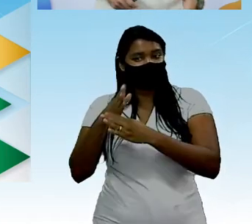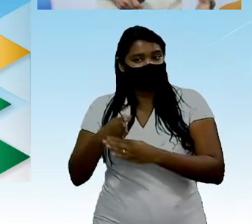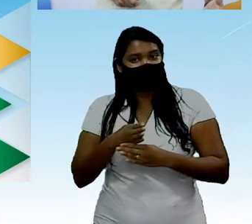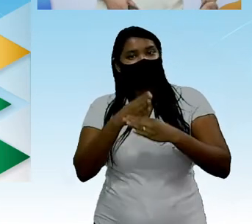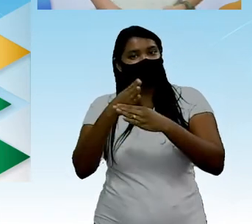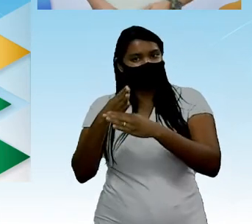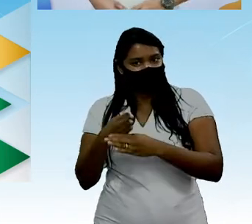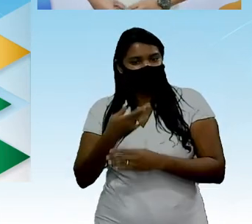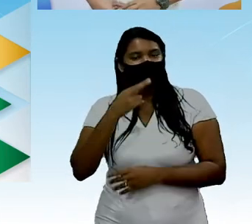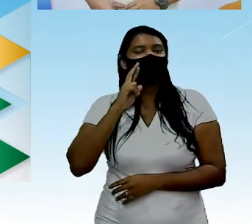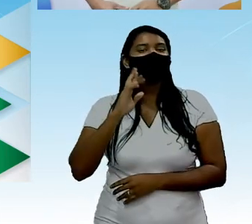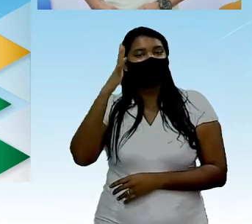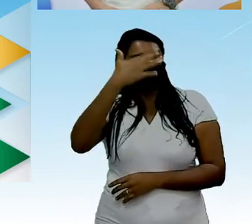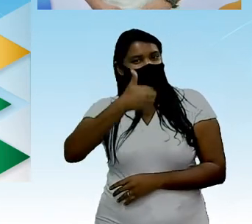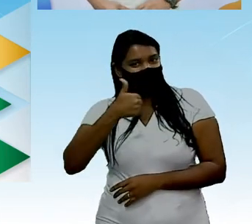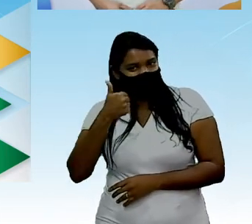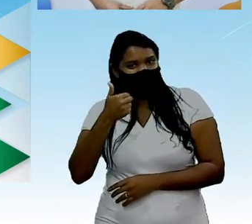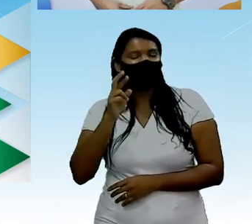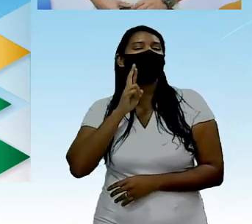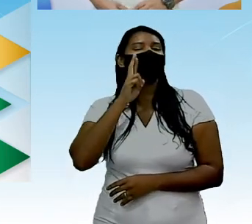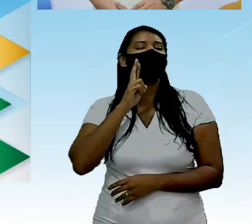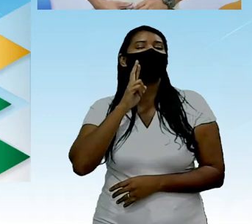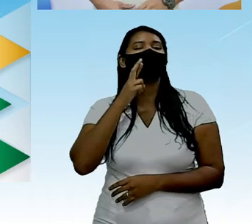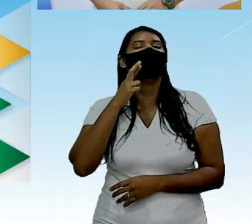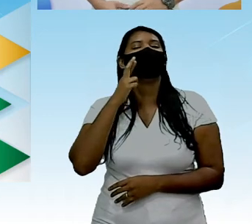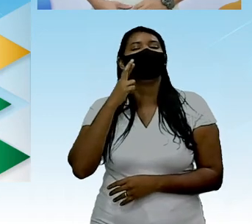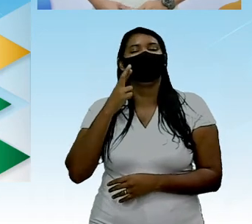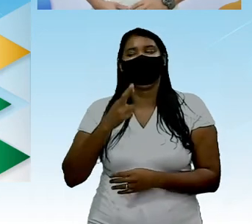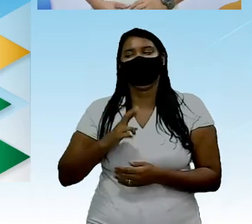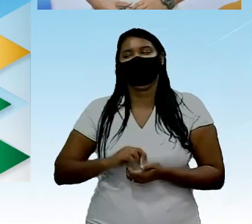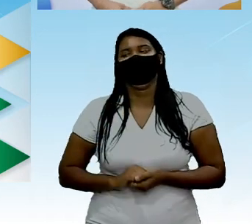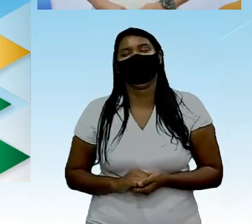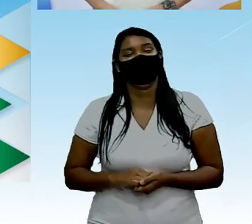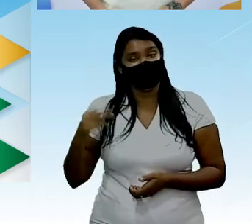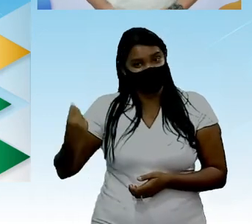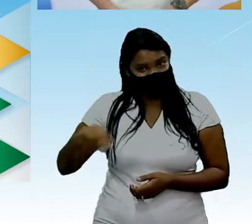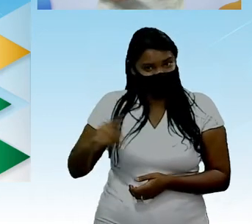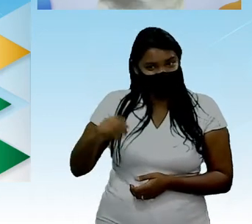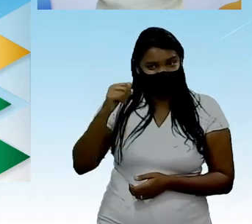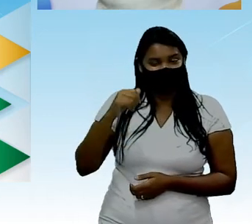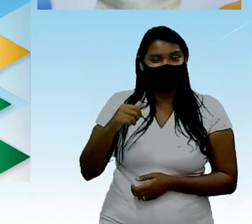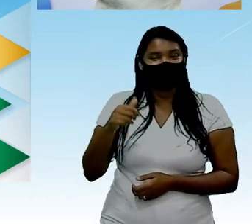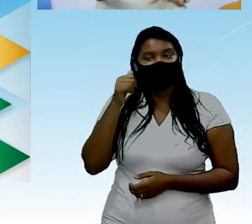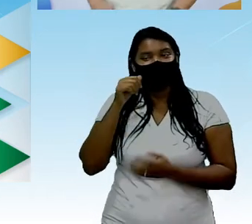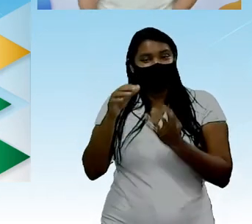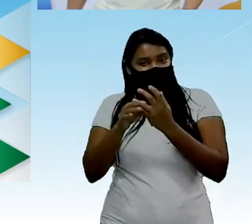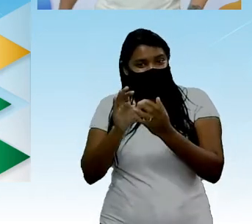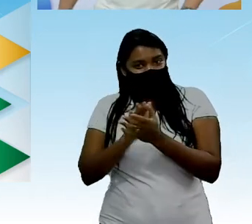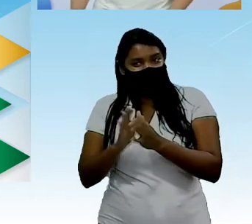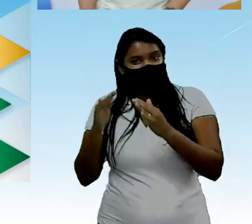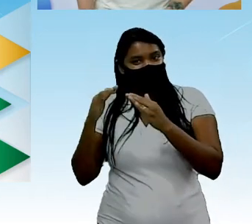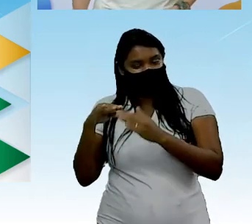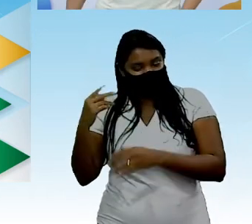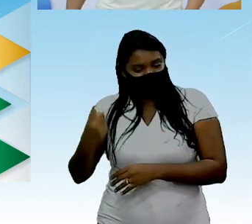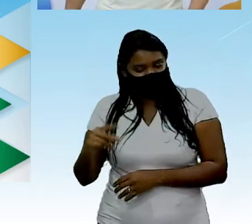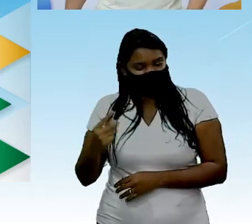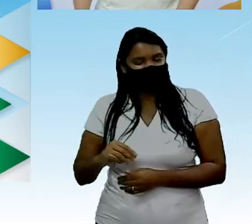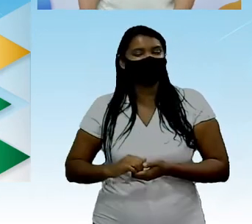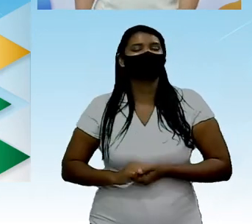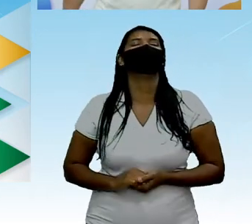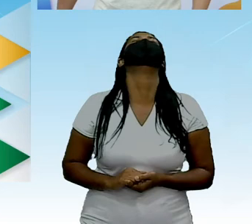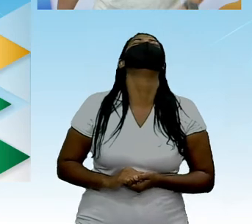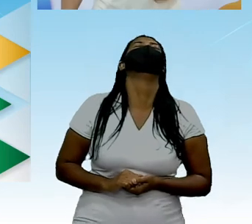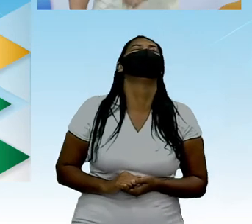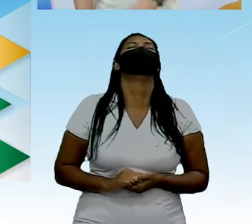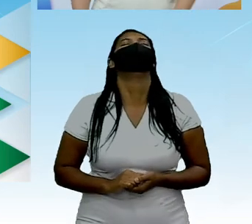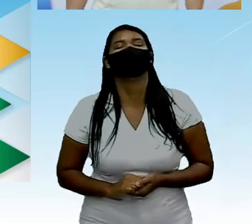o Bonitão, o Robson. Fala baixo aí, porque senão a mulher vai dar nele, assim. É só um nome fictício, tá? Vamos lá